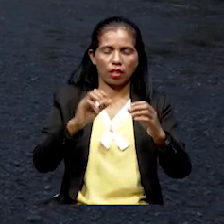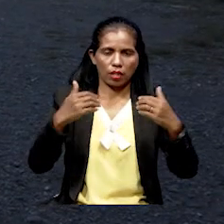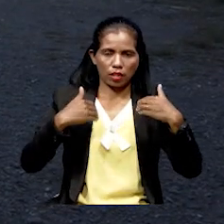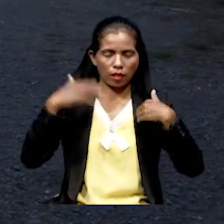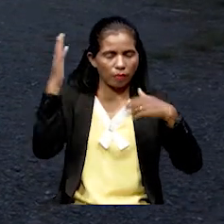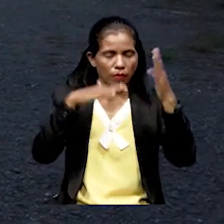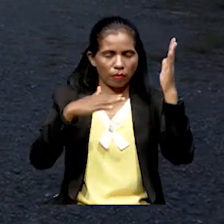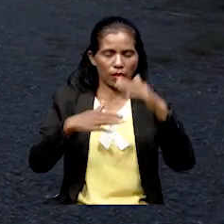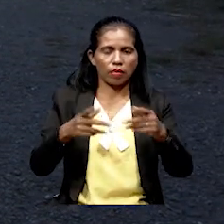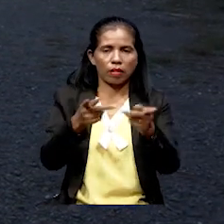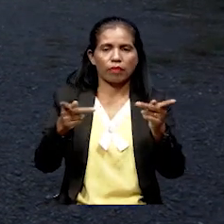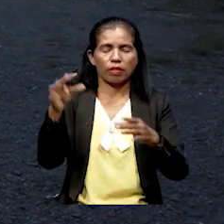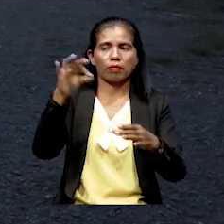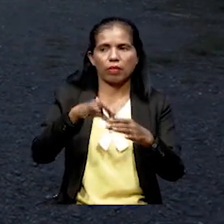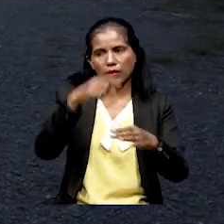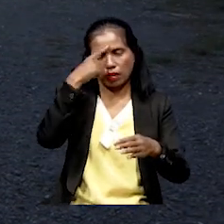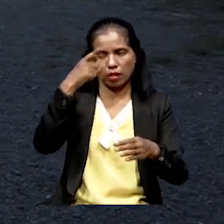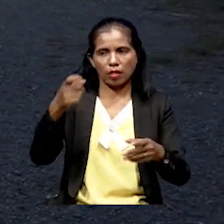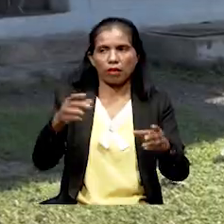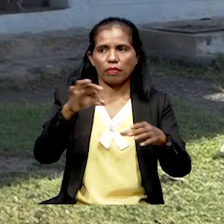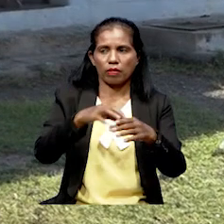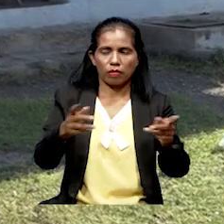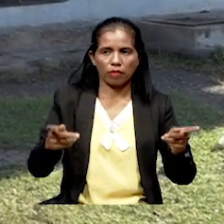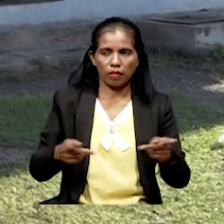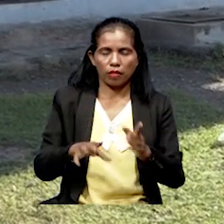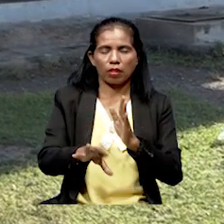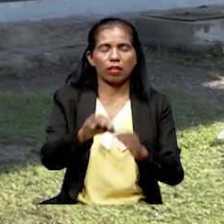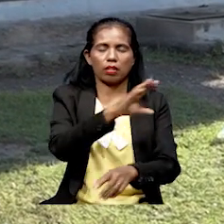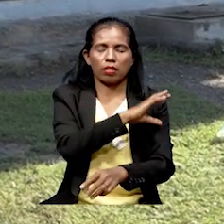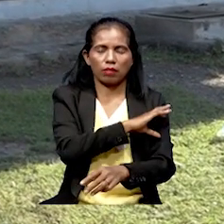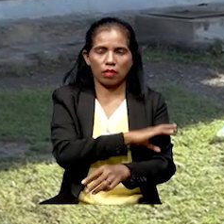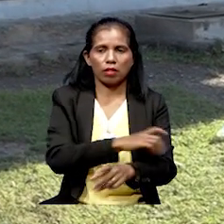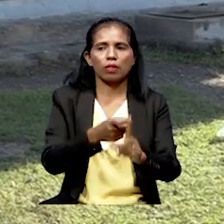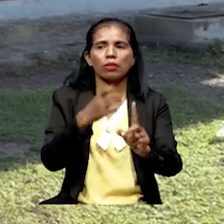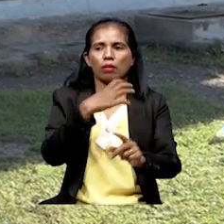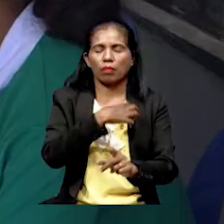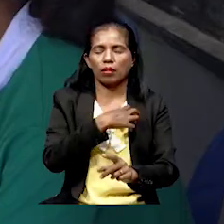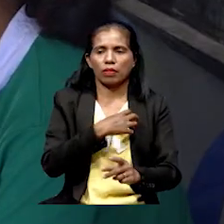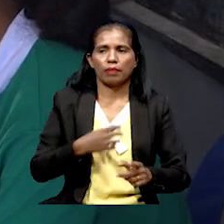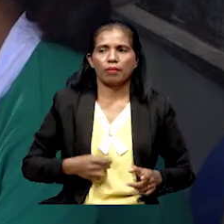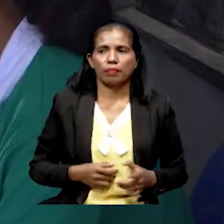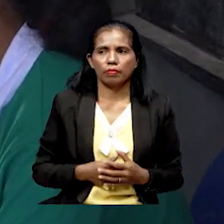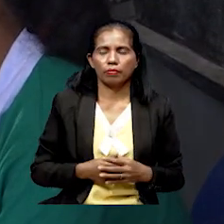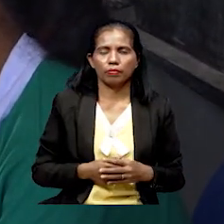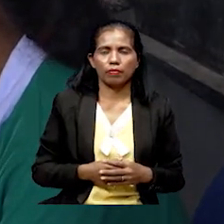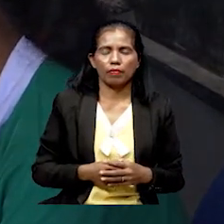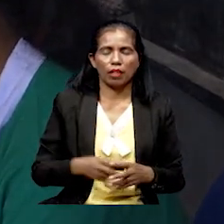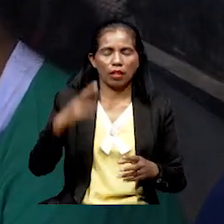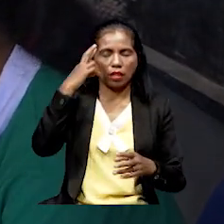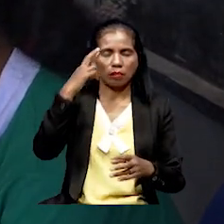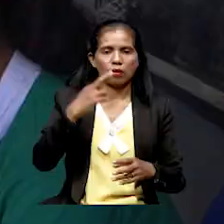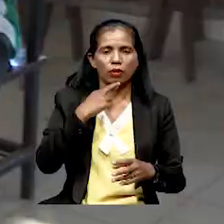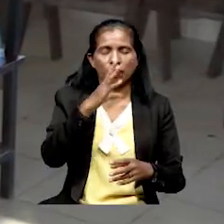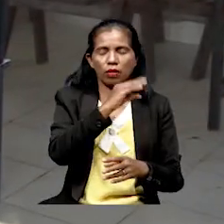centro votação, tamba centro votação sira retan segurança Rússia PNTL. Candidato presidente José Ramos Horta, ho